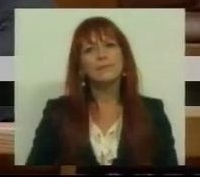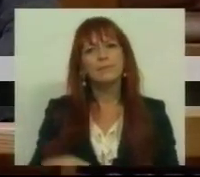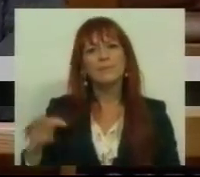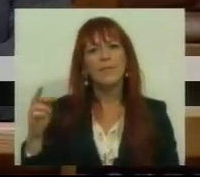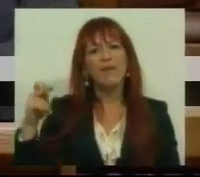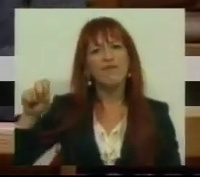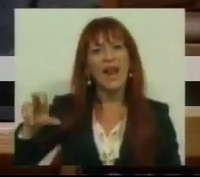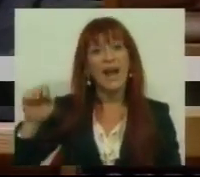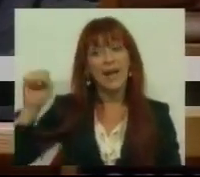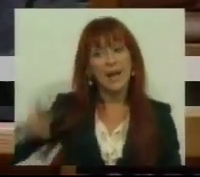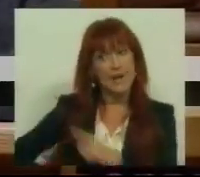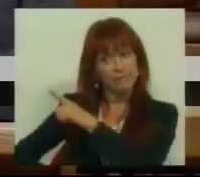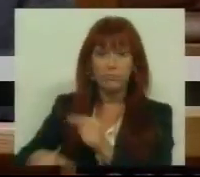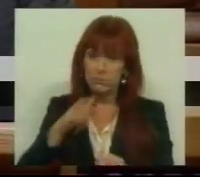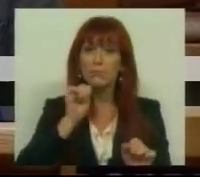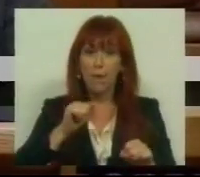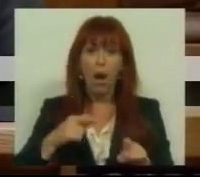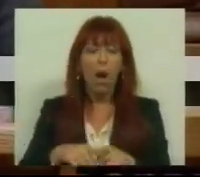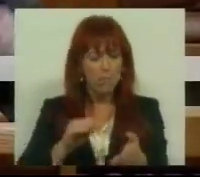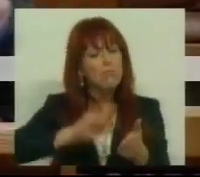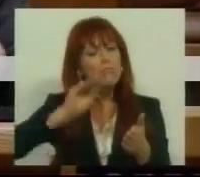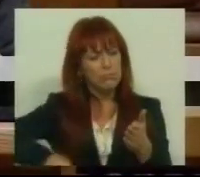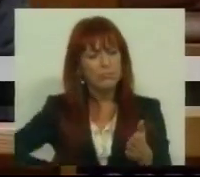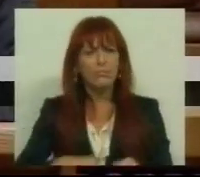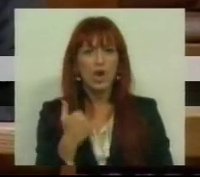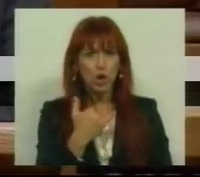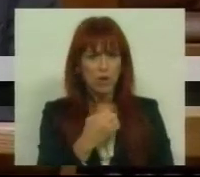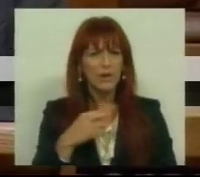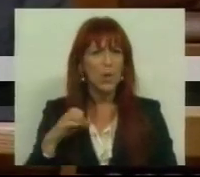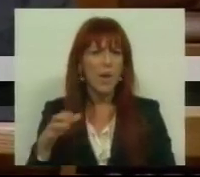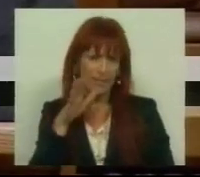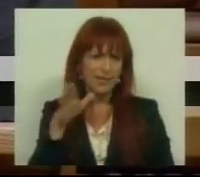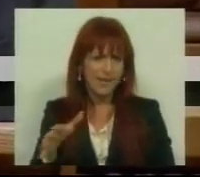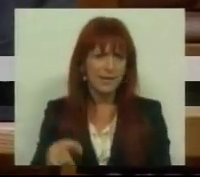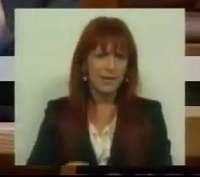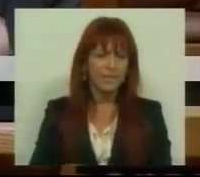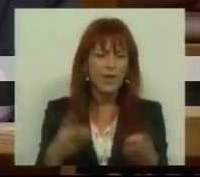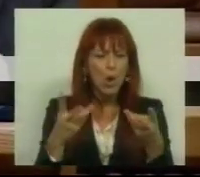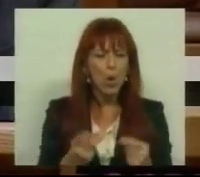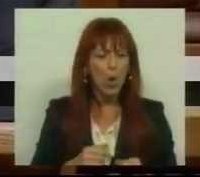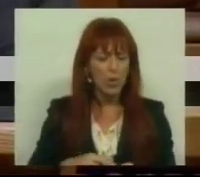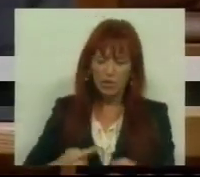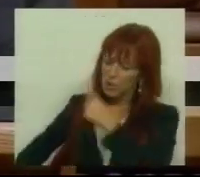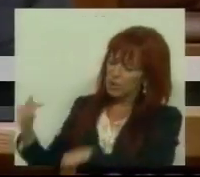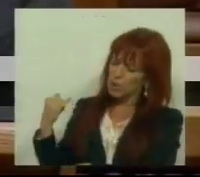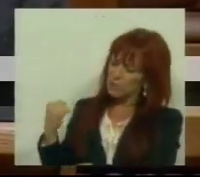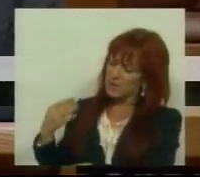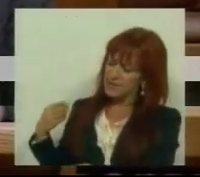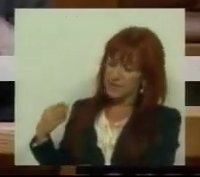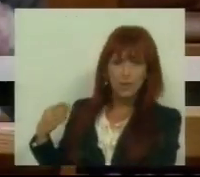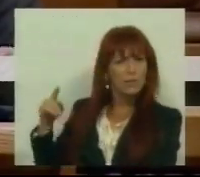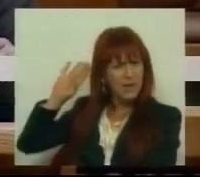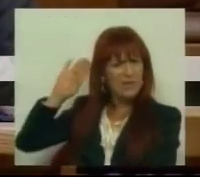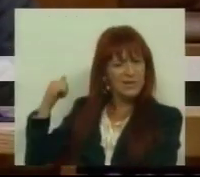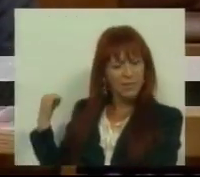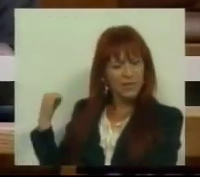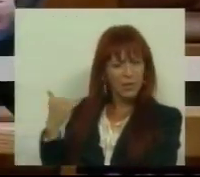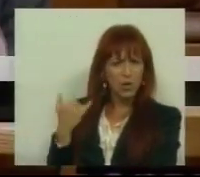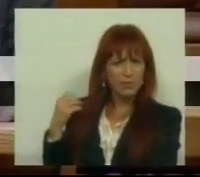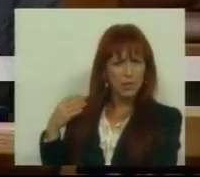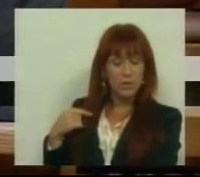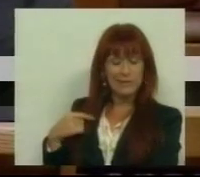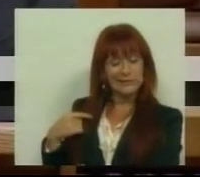Franklin Alves confirmou ter assinado em 2008 contas de 2007, sabendo que elas